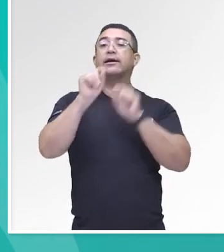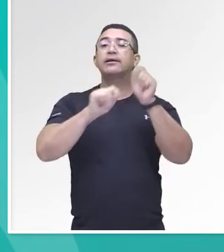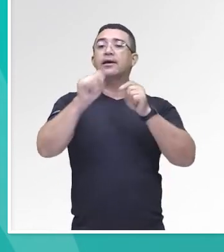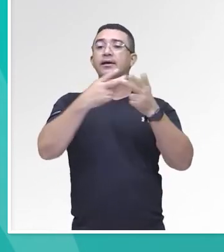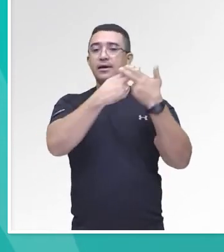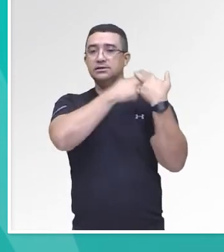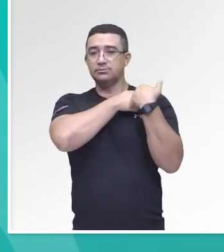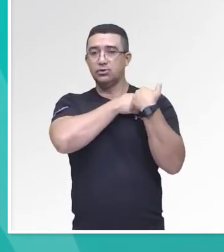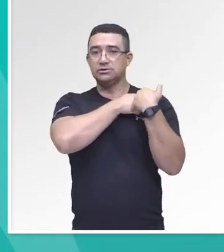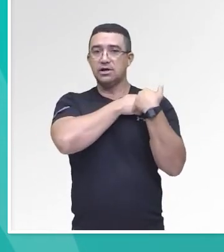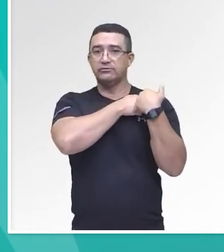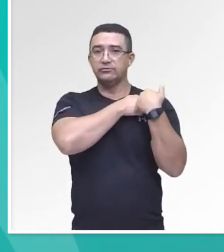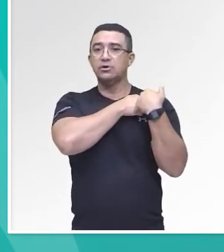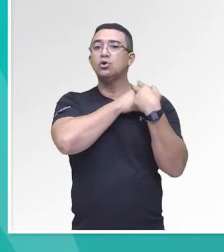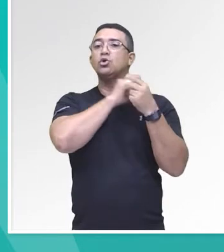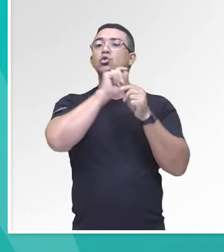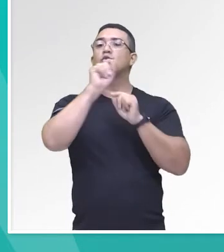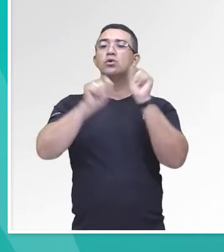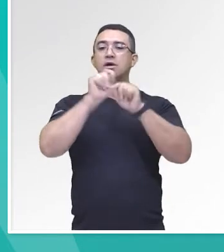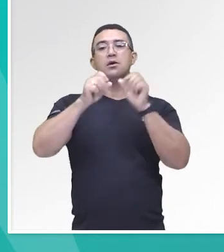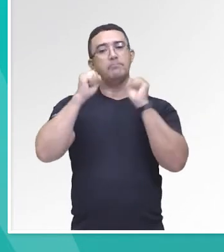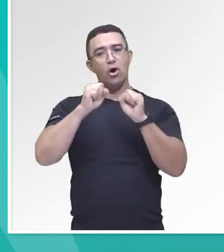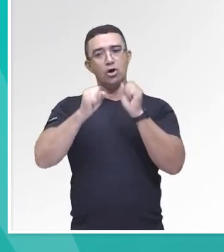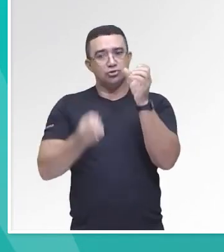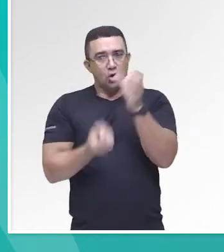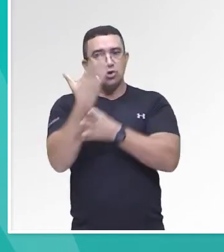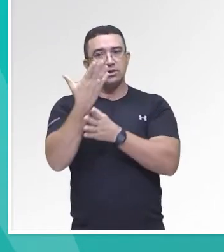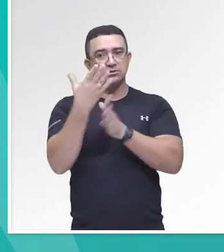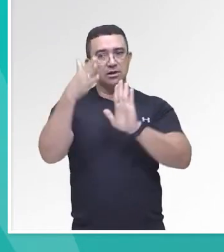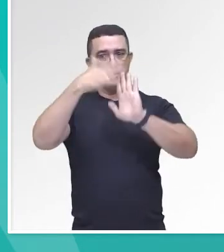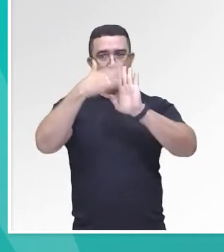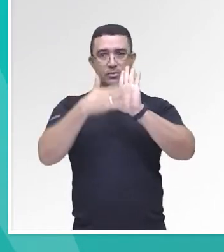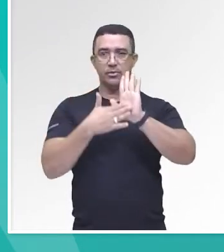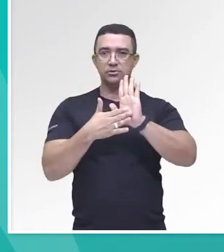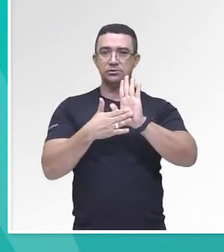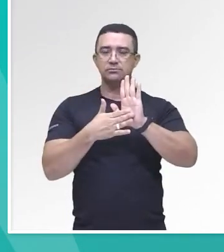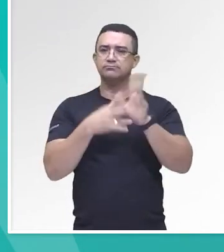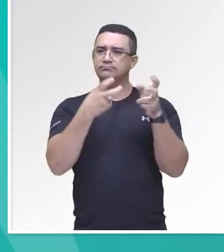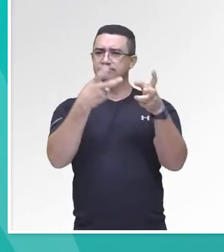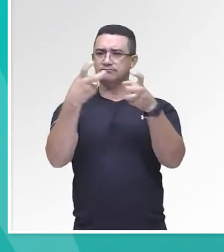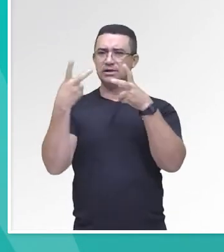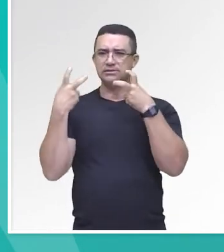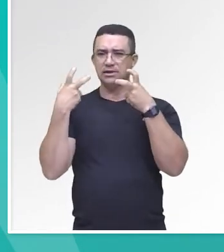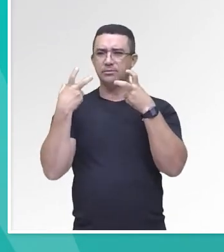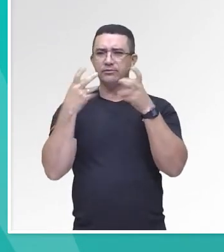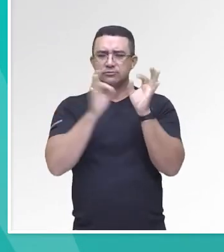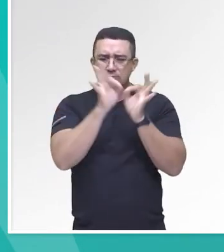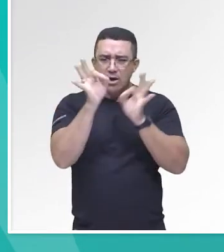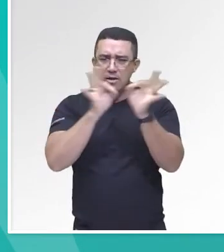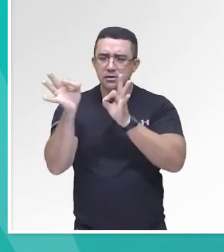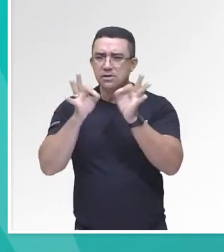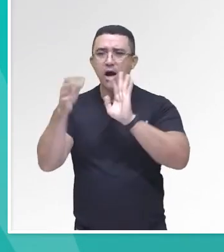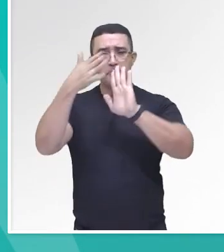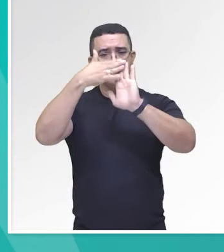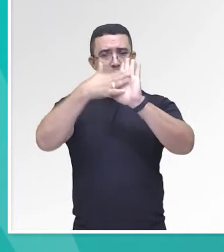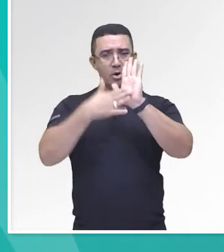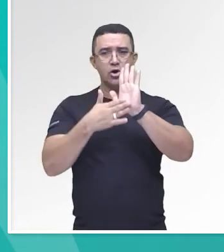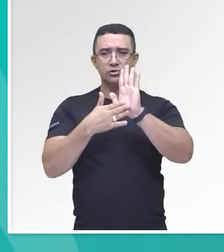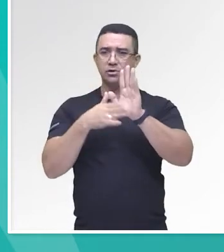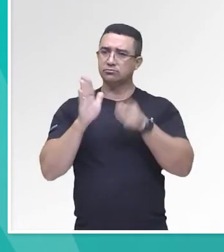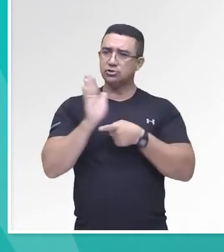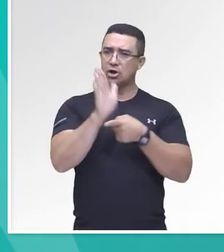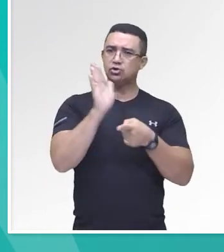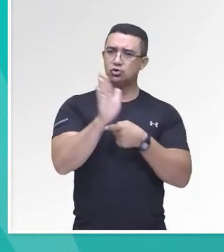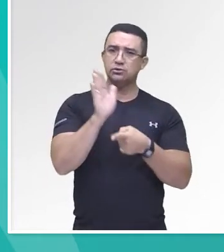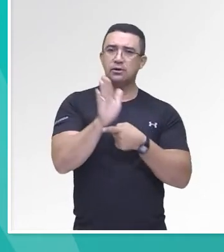e o efeito que se espera dessa proposta. Então percebam que ao construir uma proposta de intervenção, você precisa